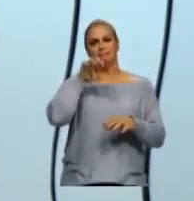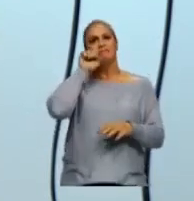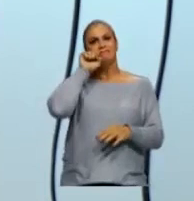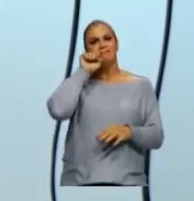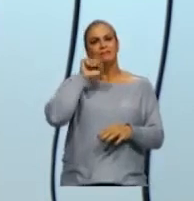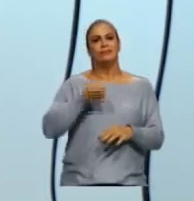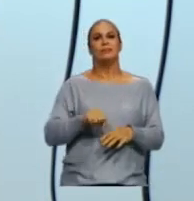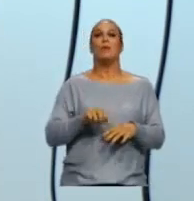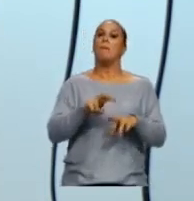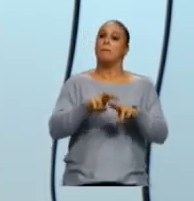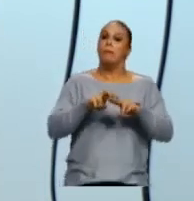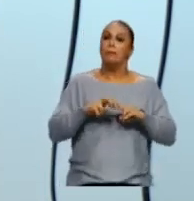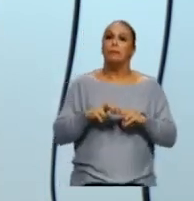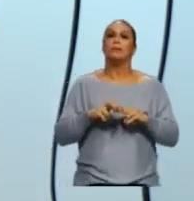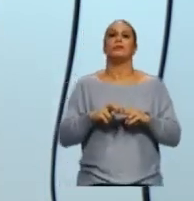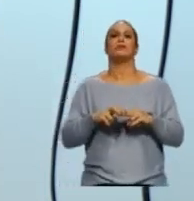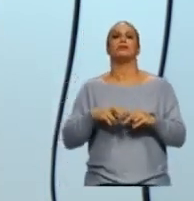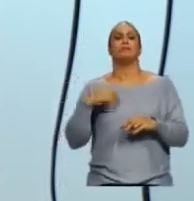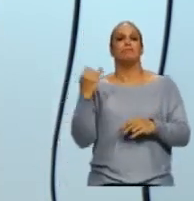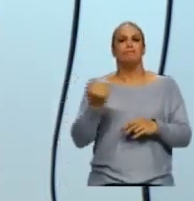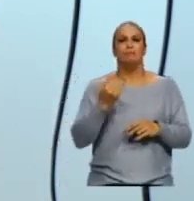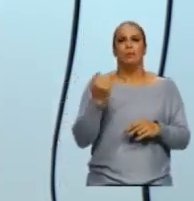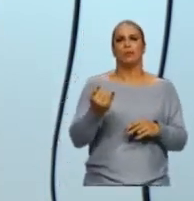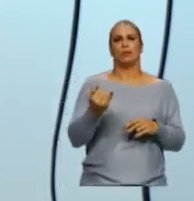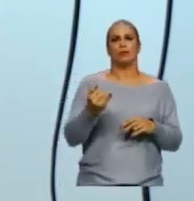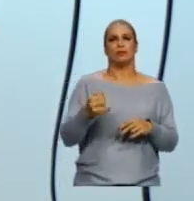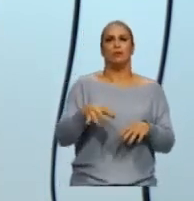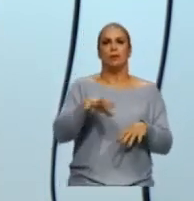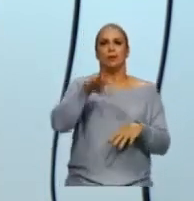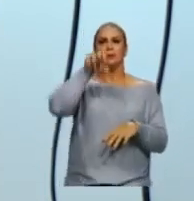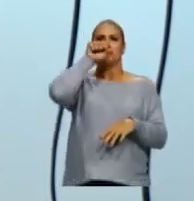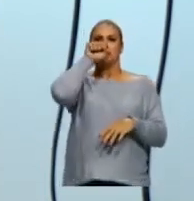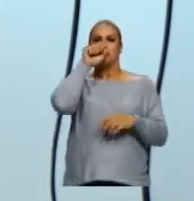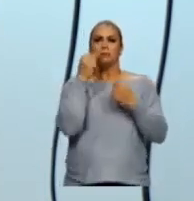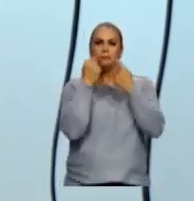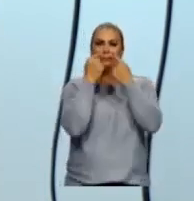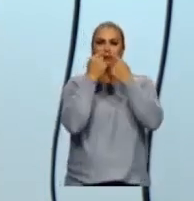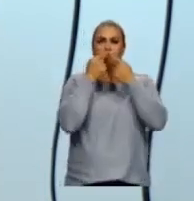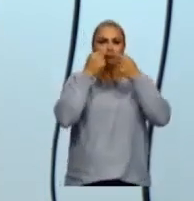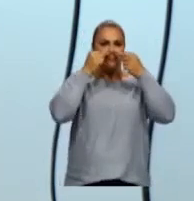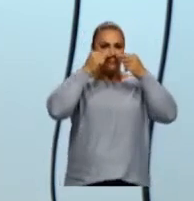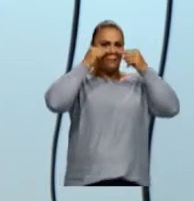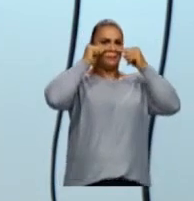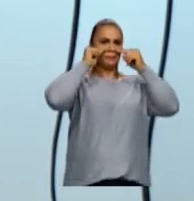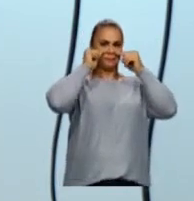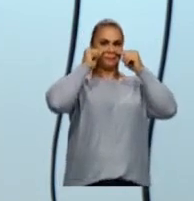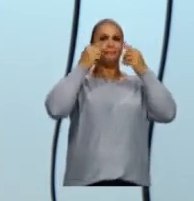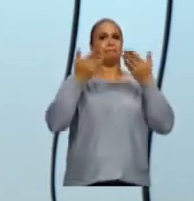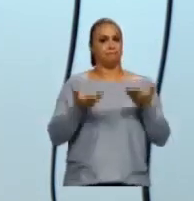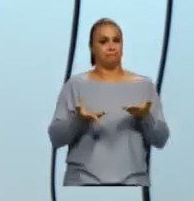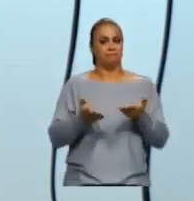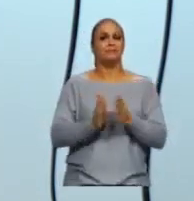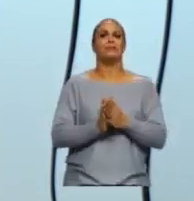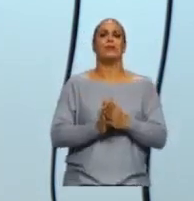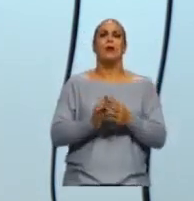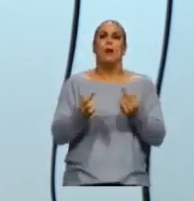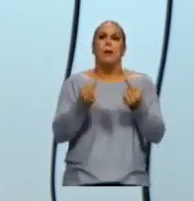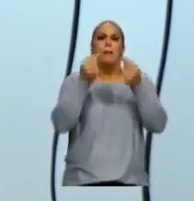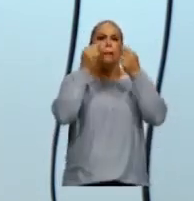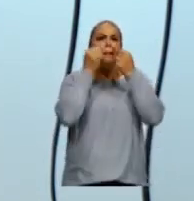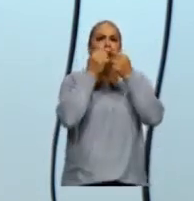isso é necessário a respiração pelo nariz, por esses dois orifícios. Nós temos nesses